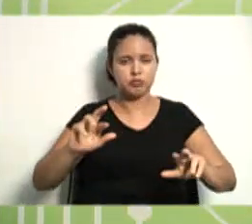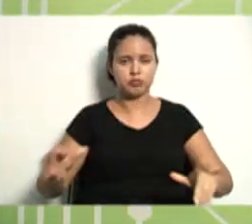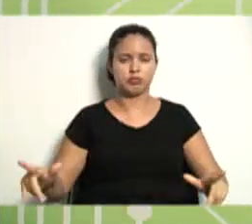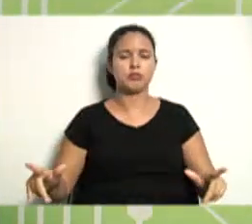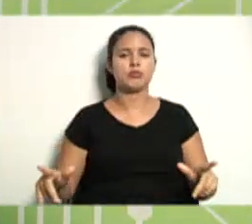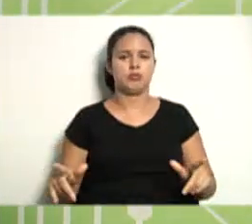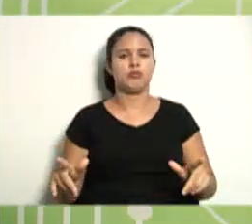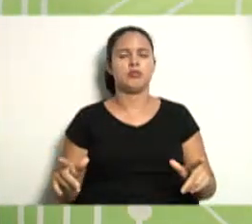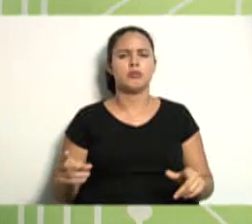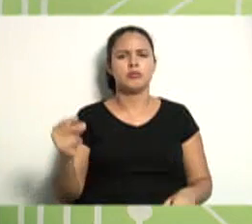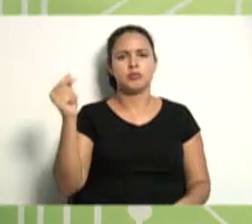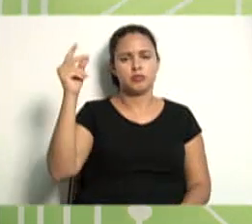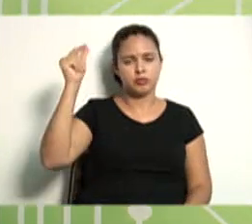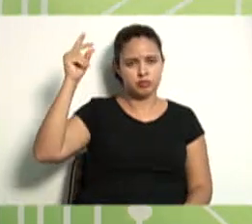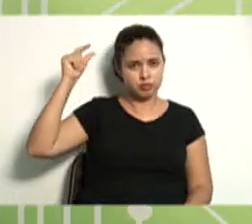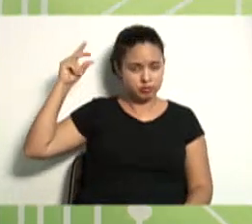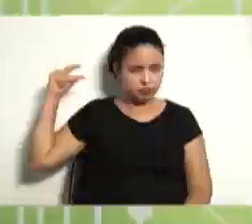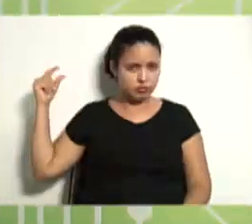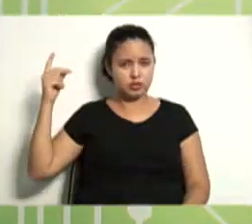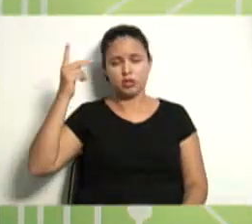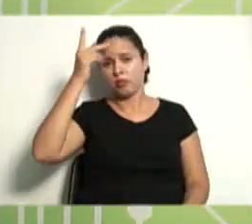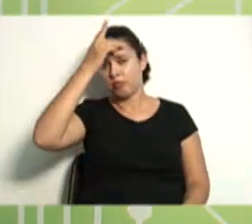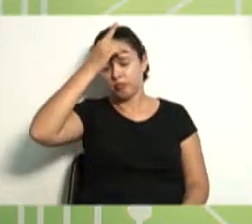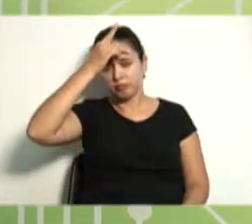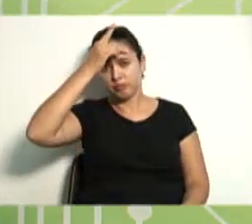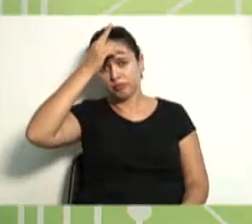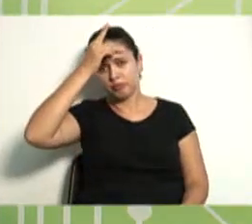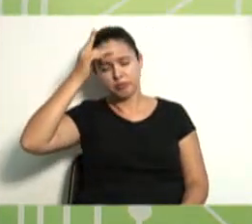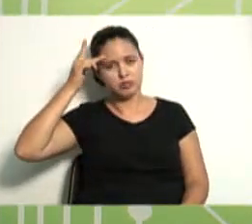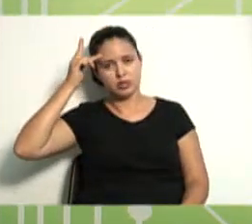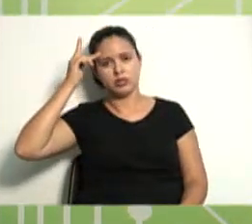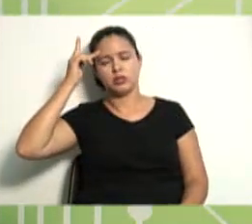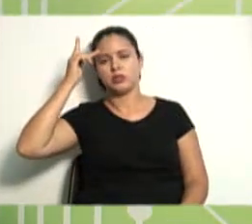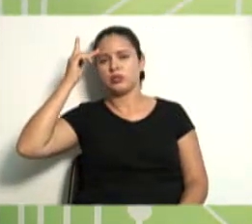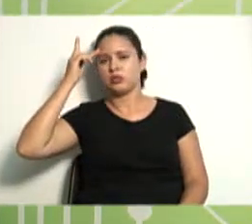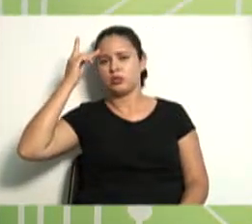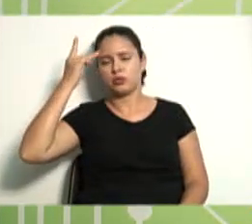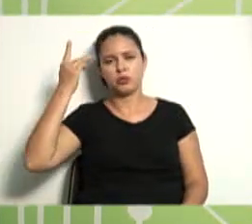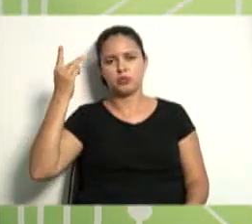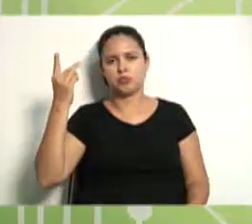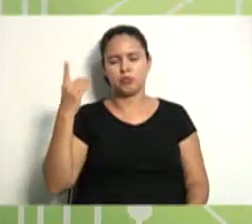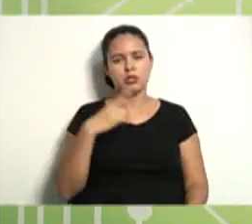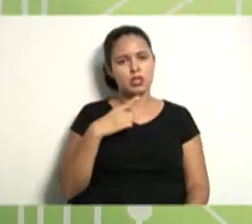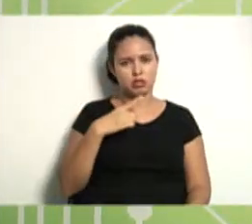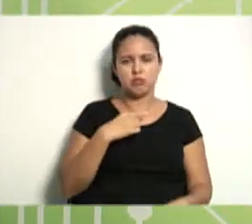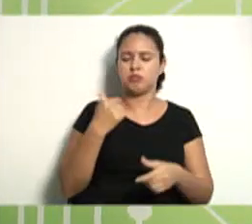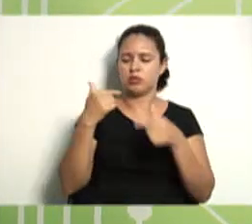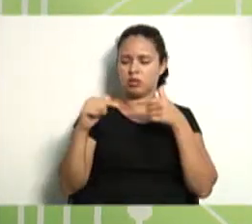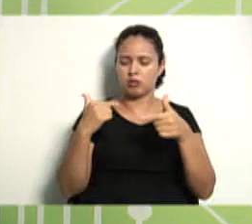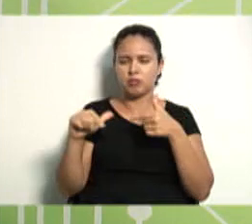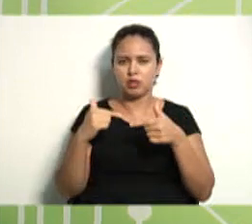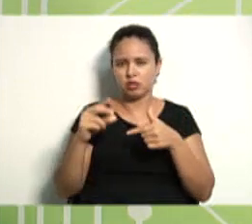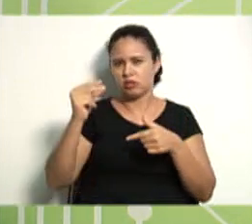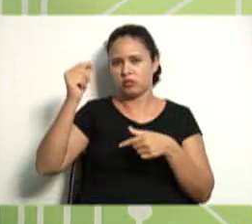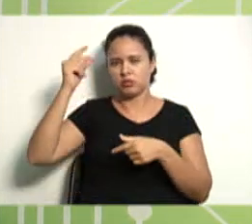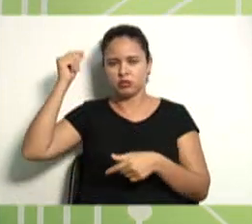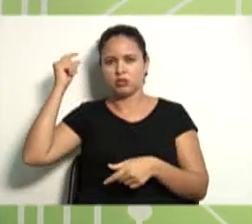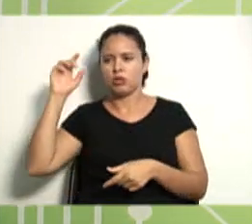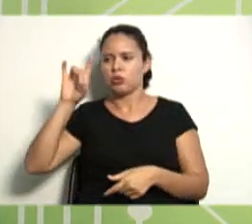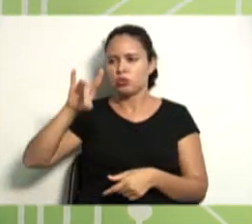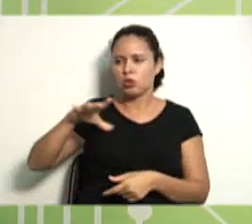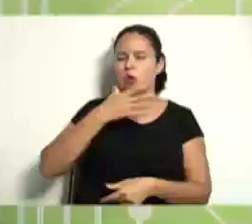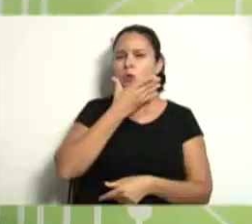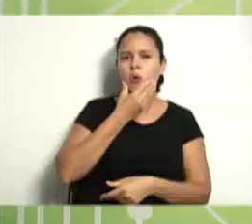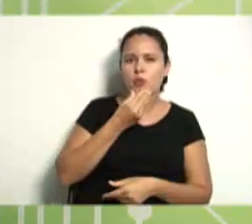pessoas assim, porque antigamente existiam trabalhos, por exemplo, que só os homens podiam realizar. Existiam trabalhos que só as